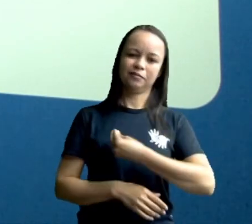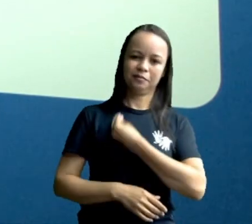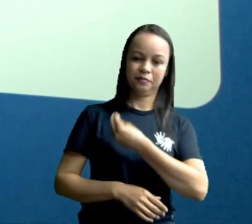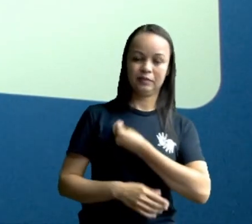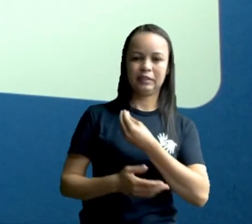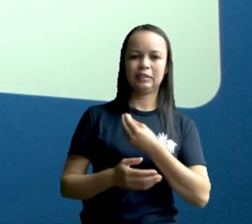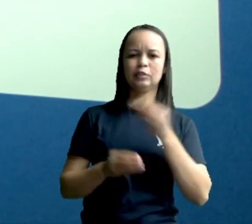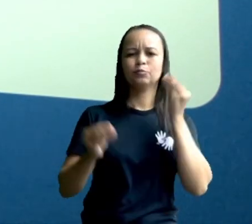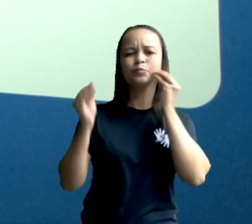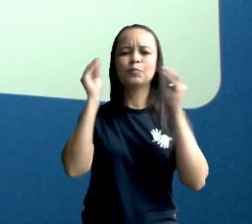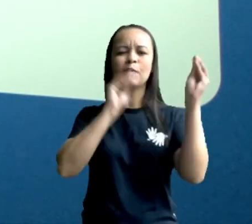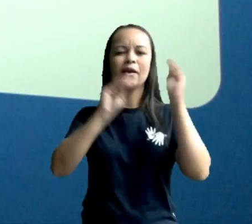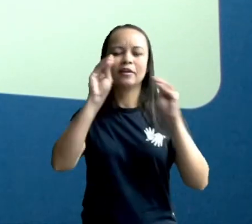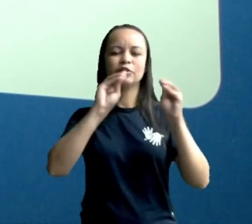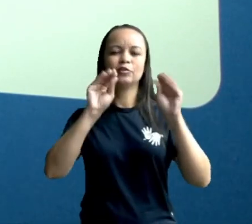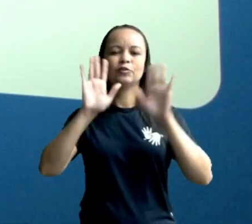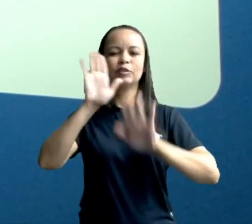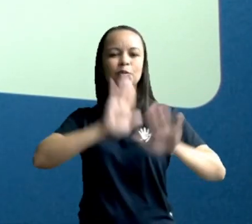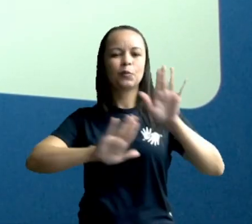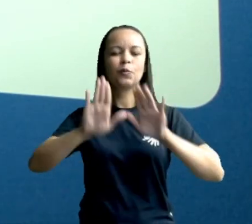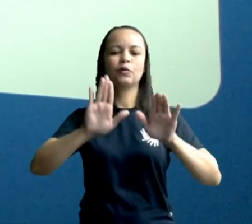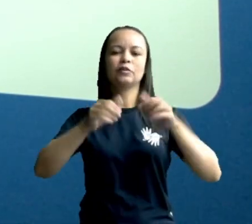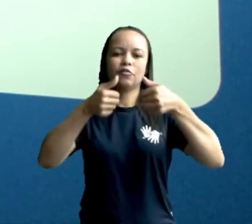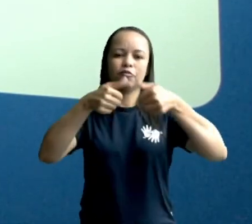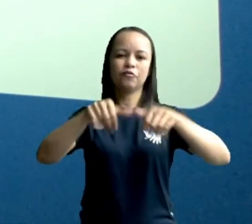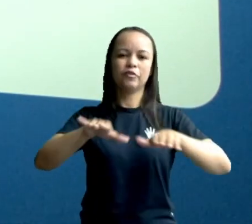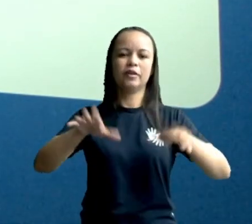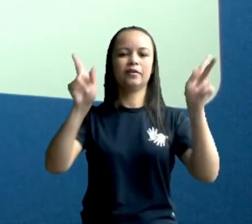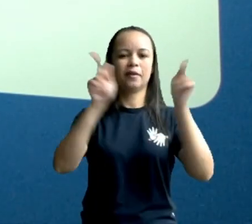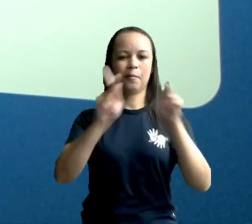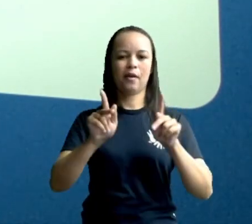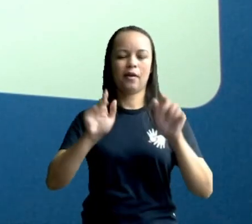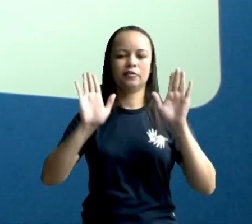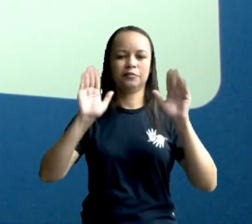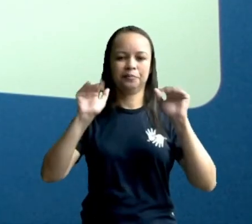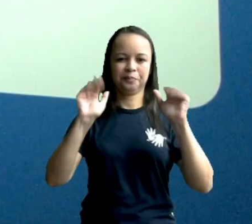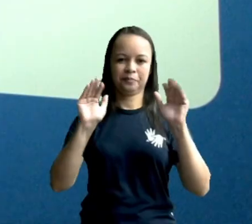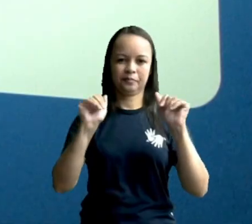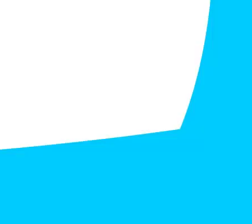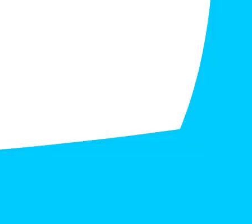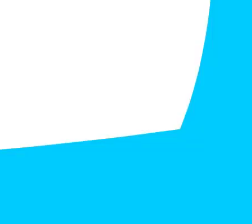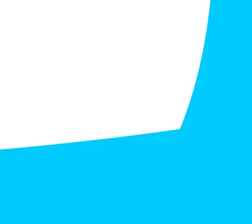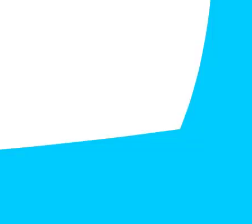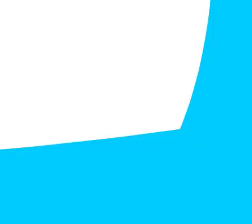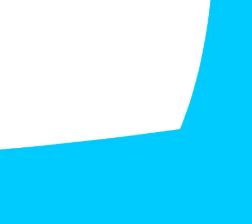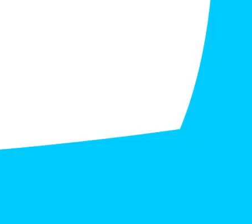certo? Beijos, se cuidem, fiquem na paz e até a próxima. Tchau, tchau!